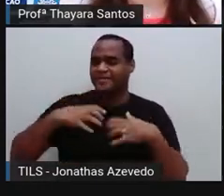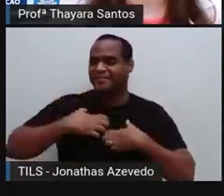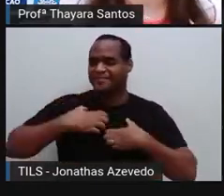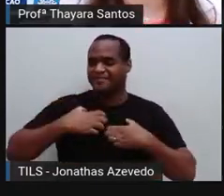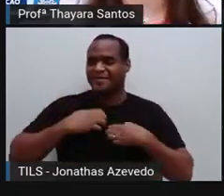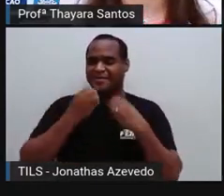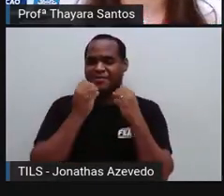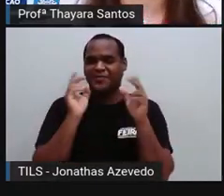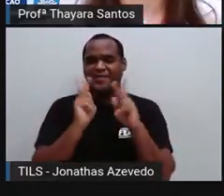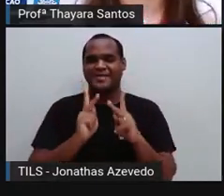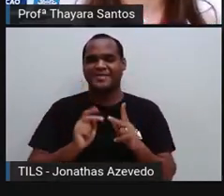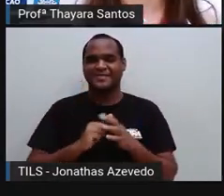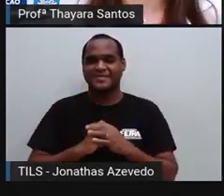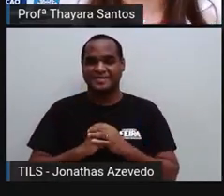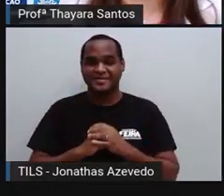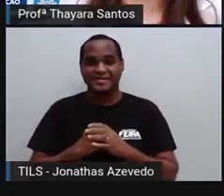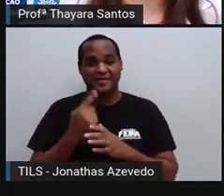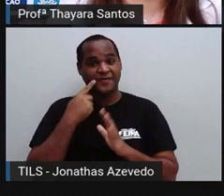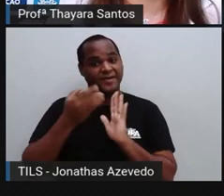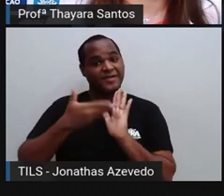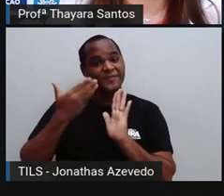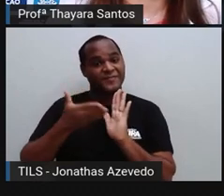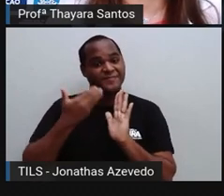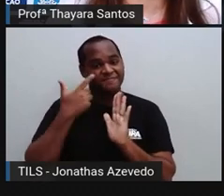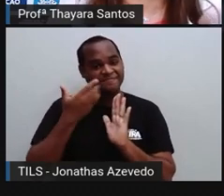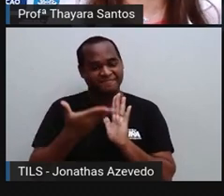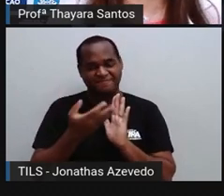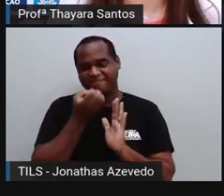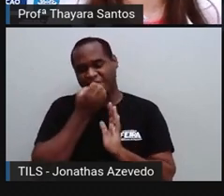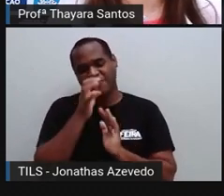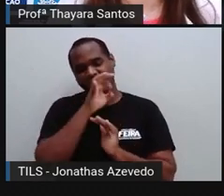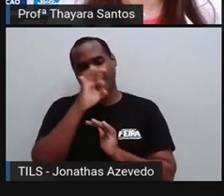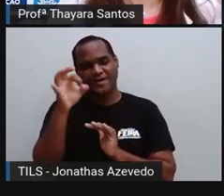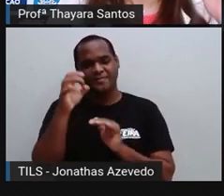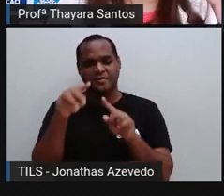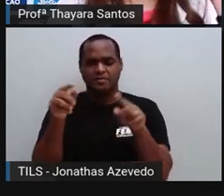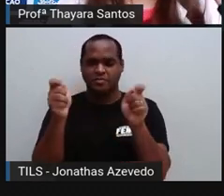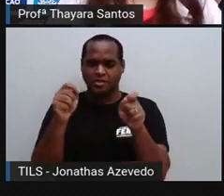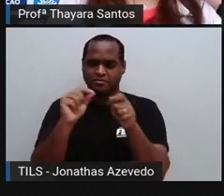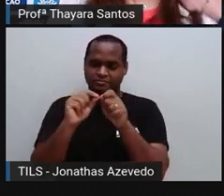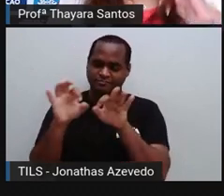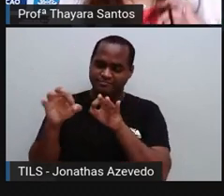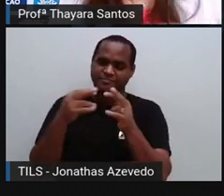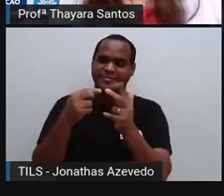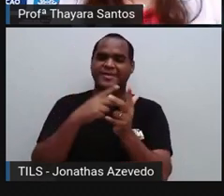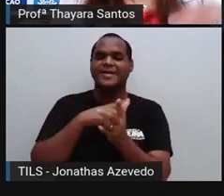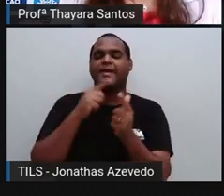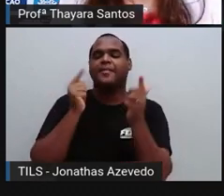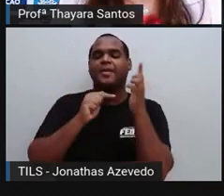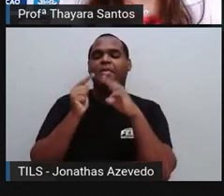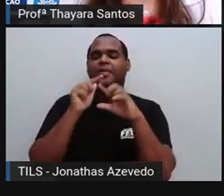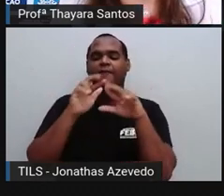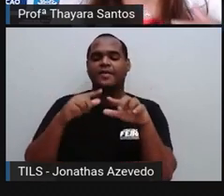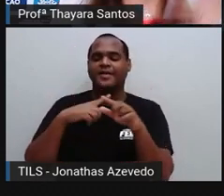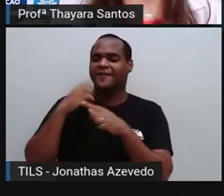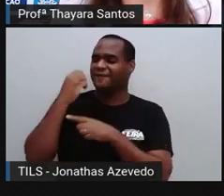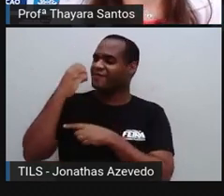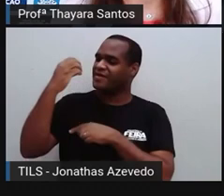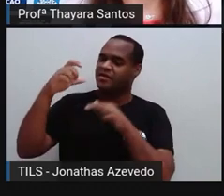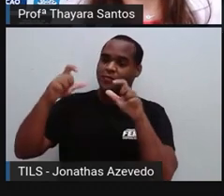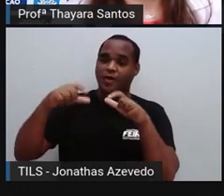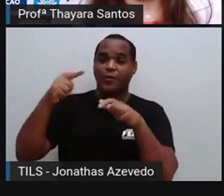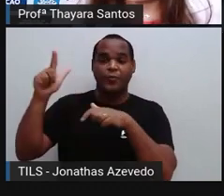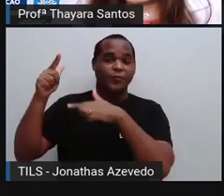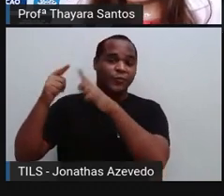bem-estar. Ler um livro também é uma ótima coisa que a gente pode fazer. Através do livro a gente consegue viajar e ir para